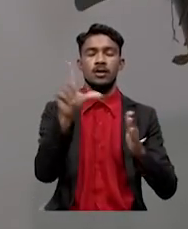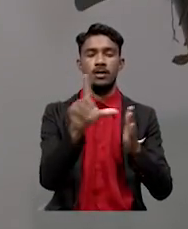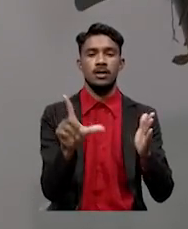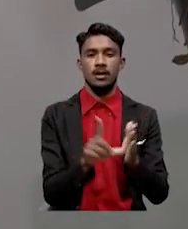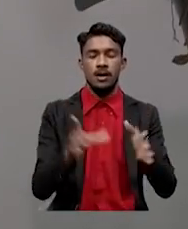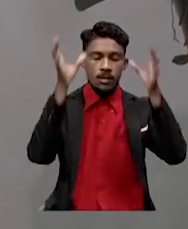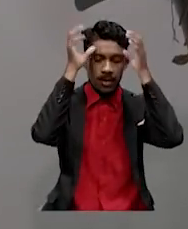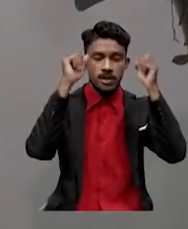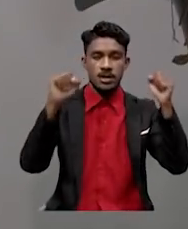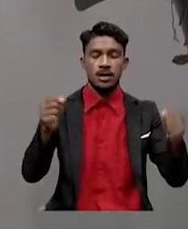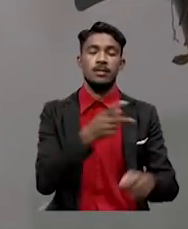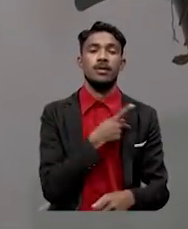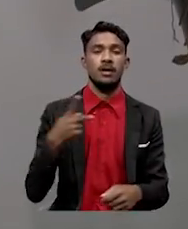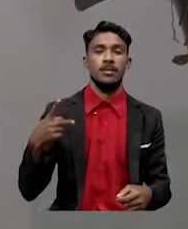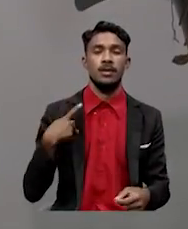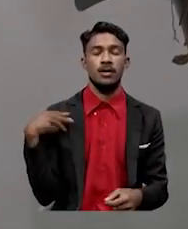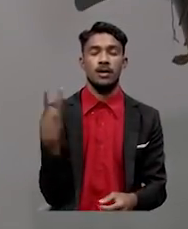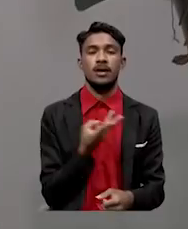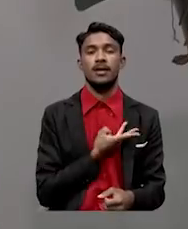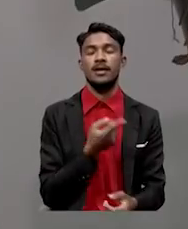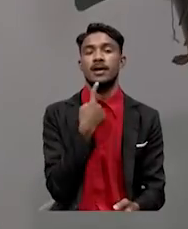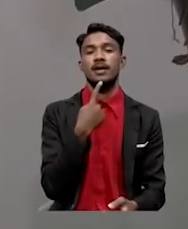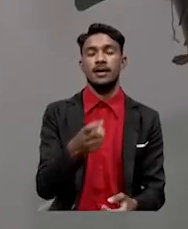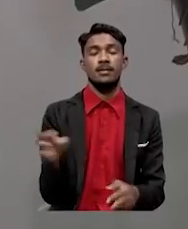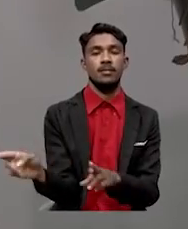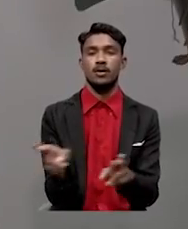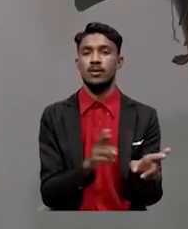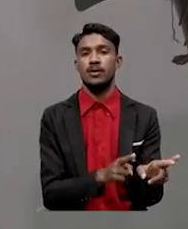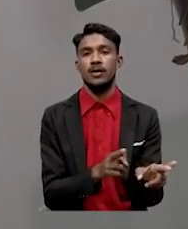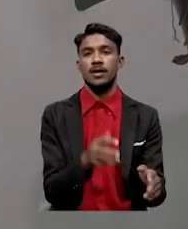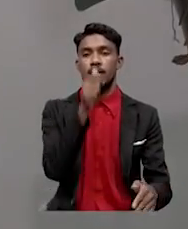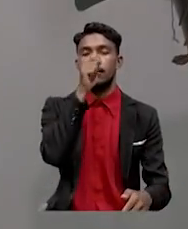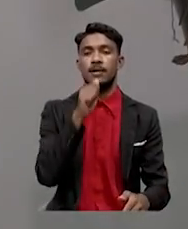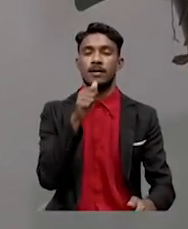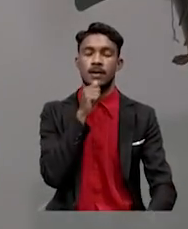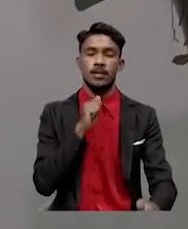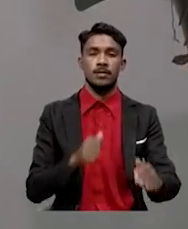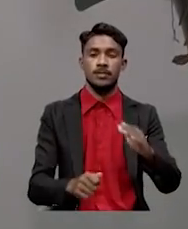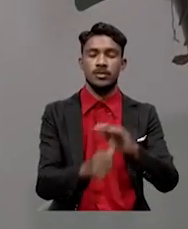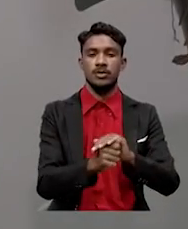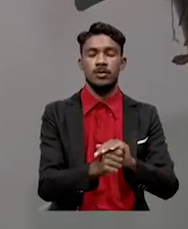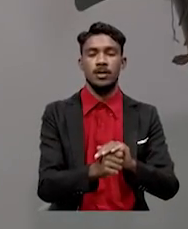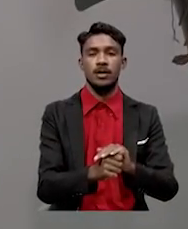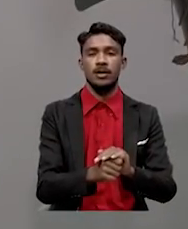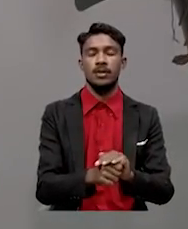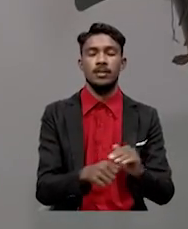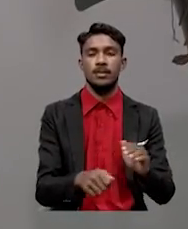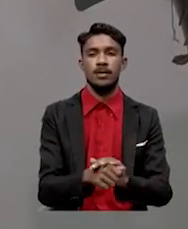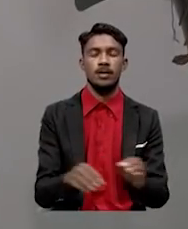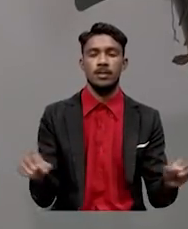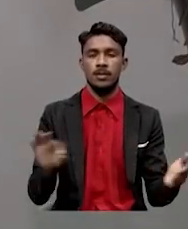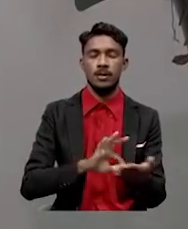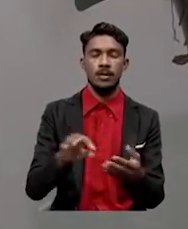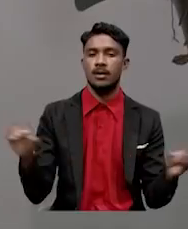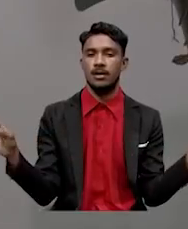presidente do parlamento agora está angabando pronto? Ilegal, nem vale falar de tomar posse para o presidente eleito e que é legal. Mas mesmo,